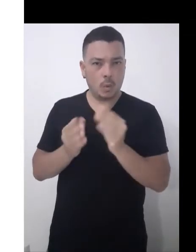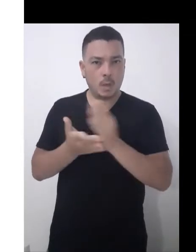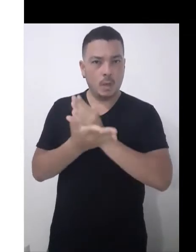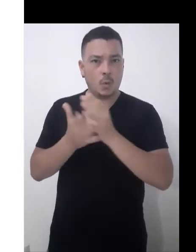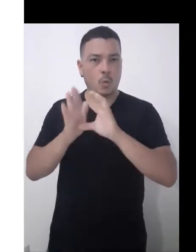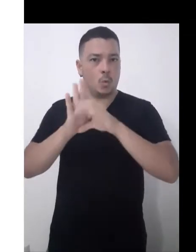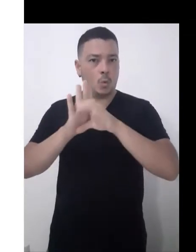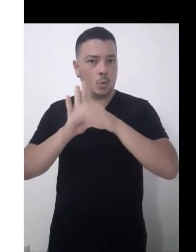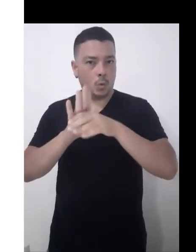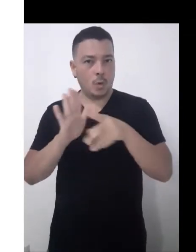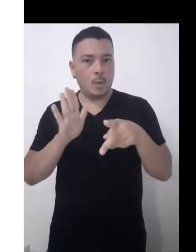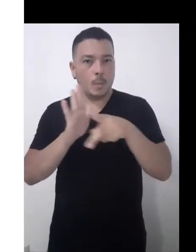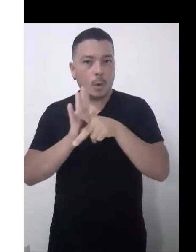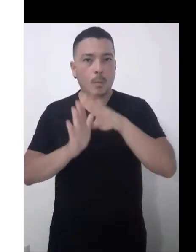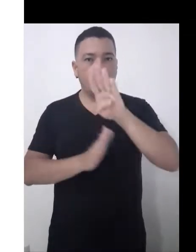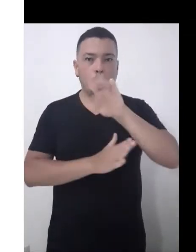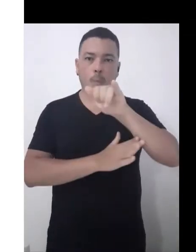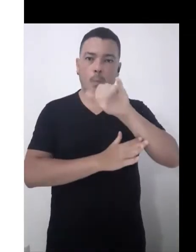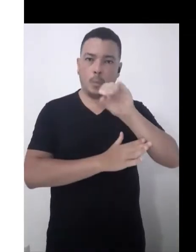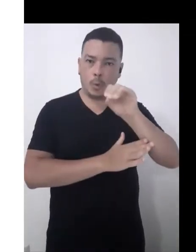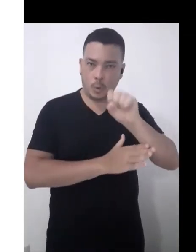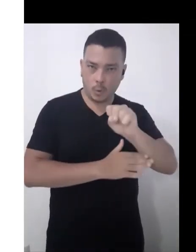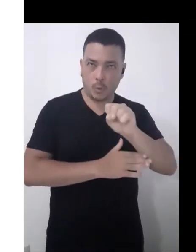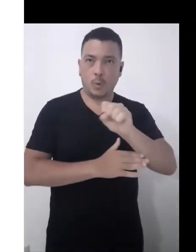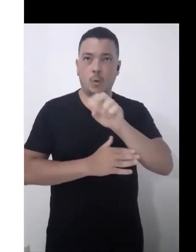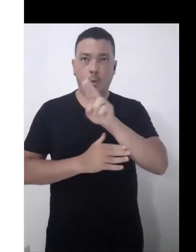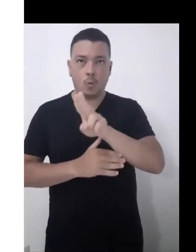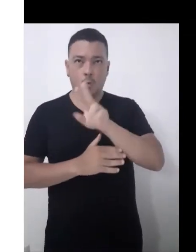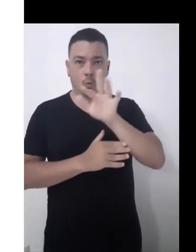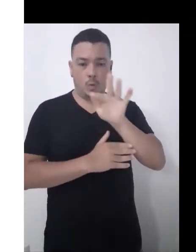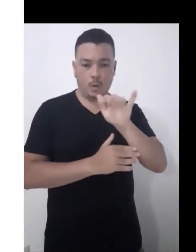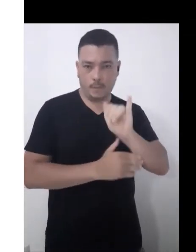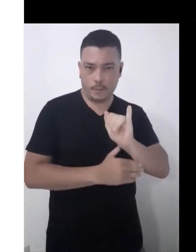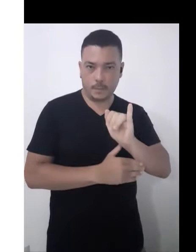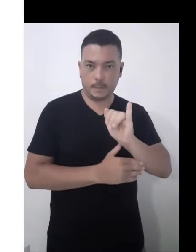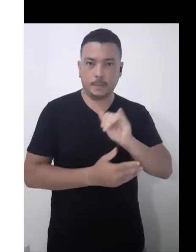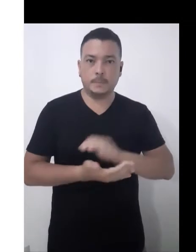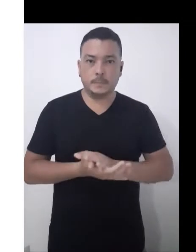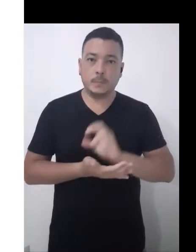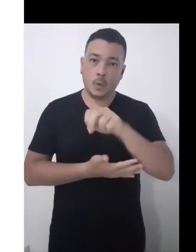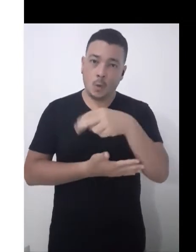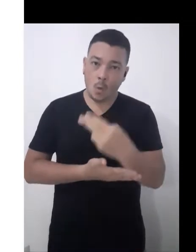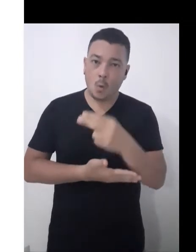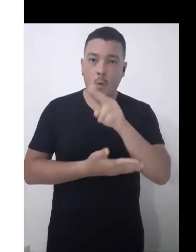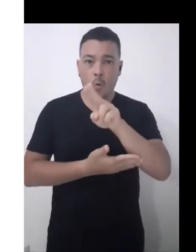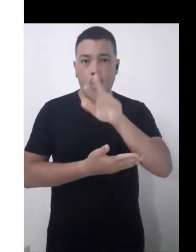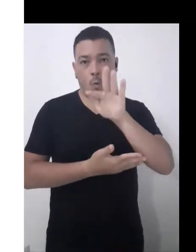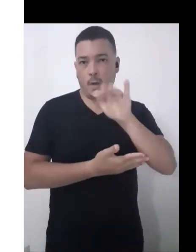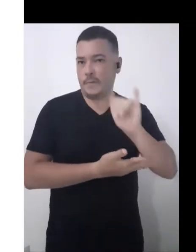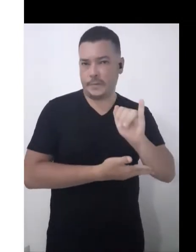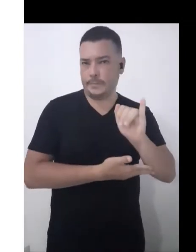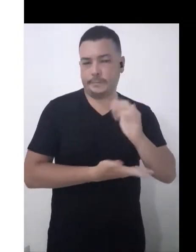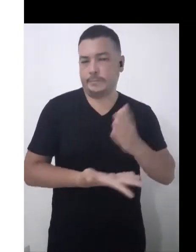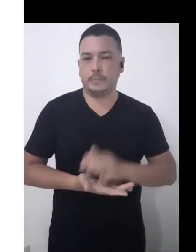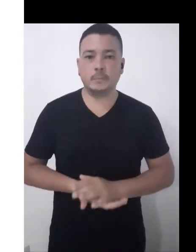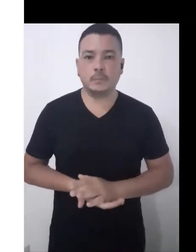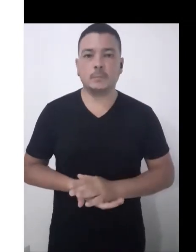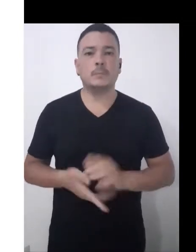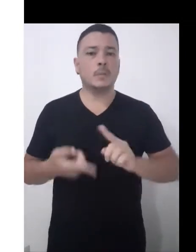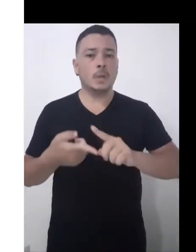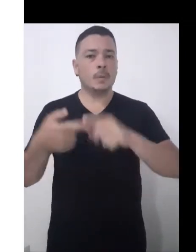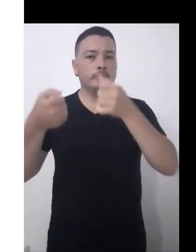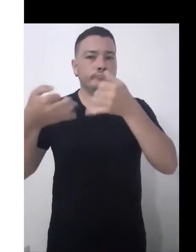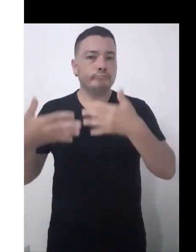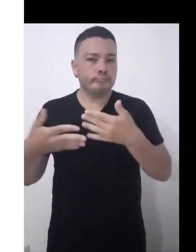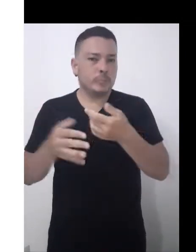conceitos a respeito de BIOS, de UEFI BIOS, ou UEFI basicamente. Falamos um pouquinho